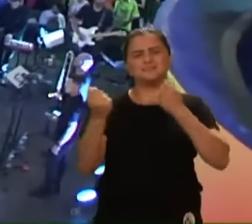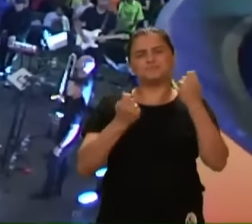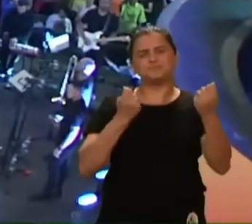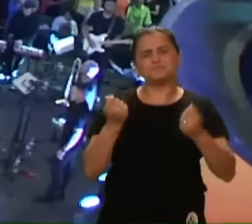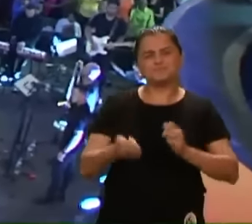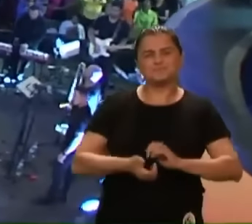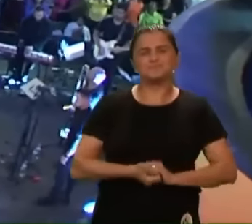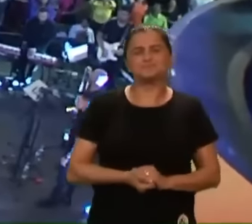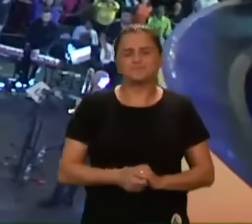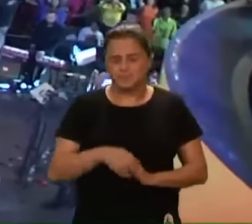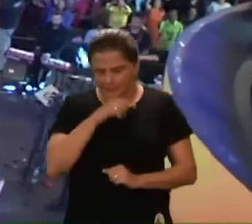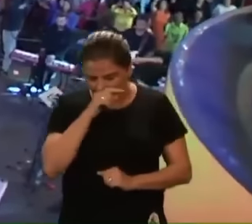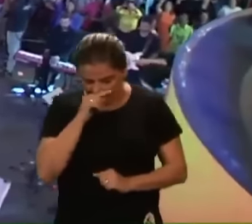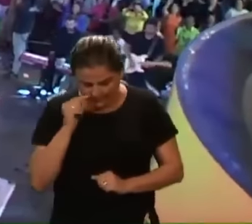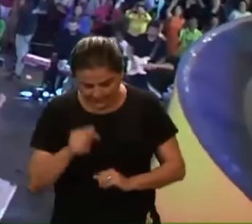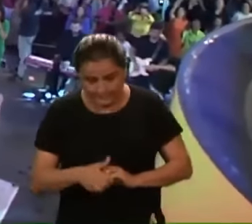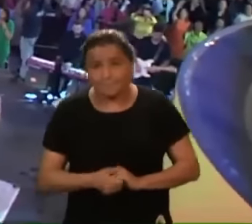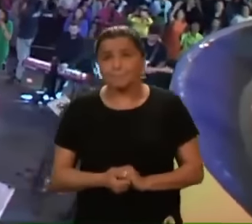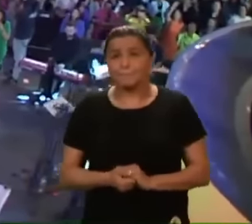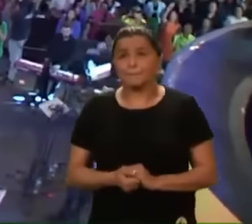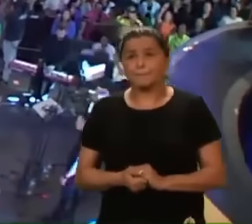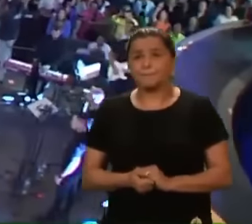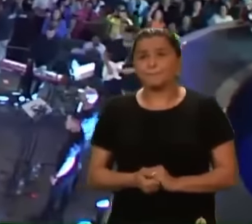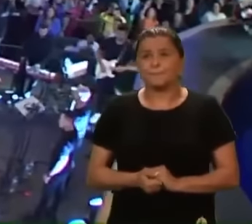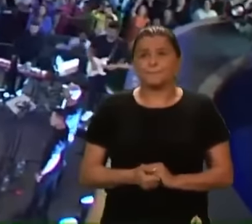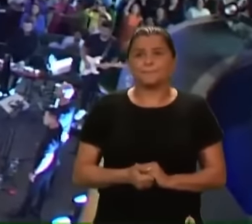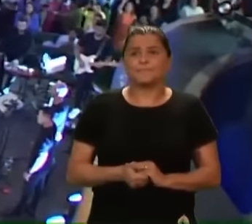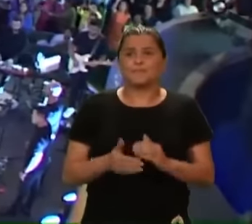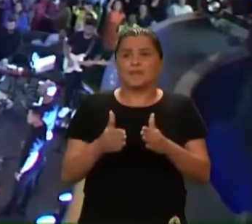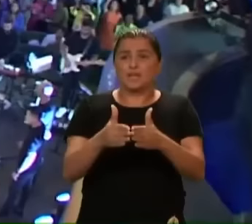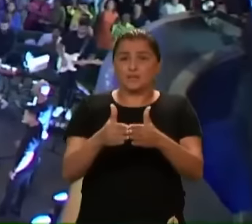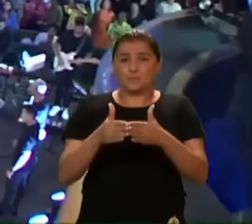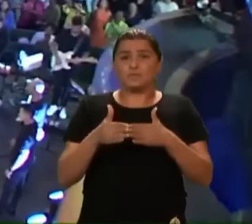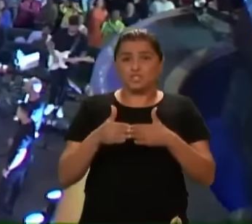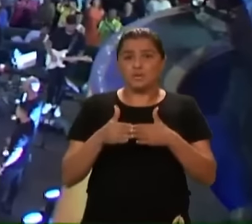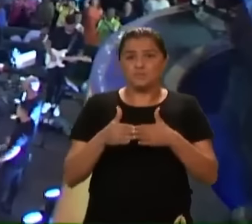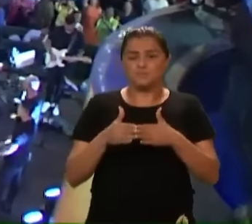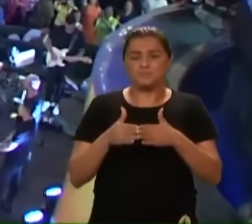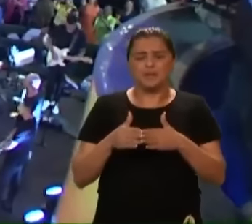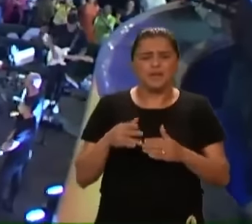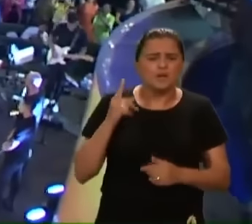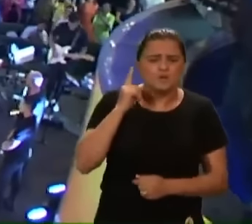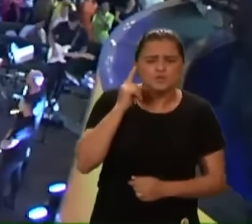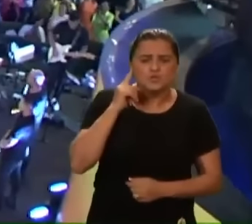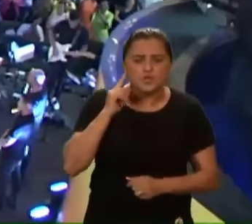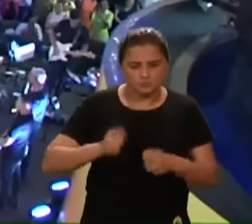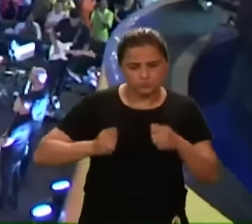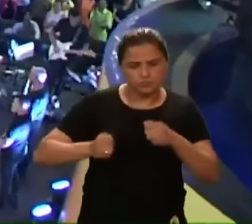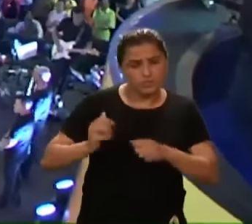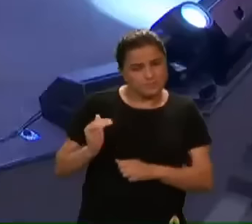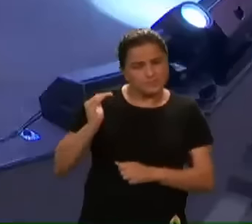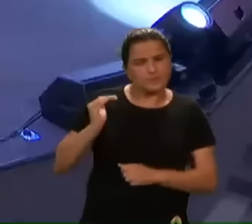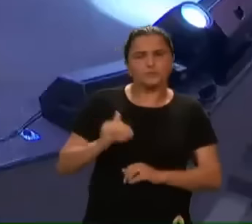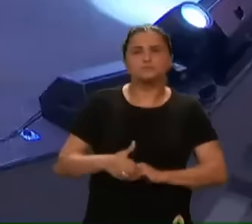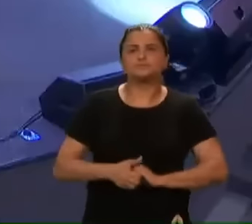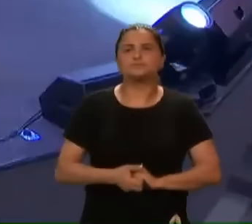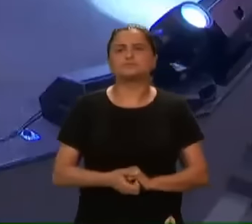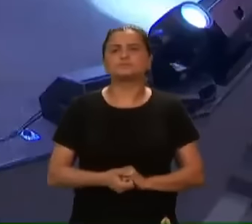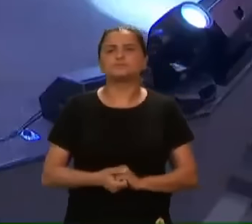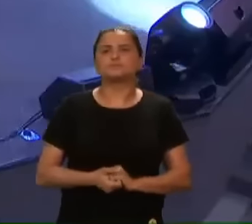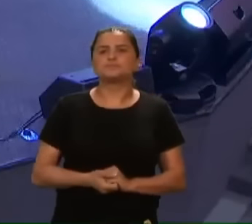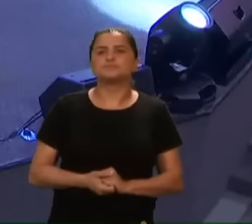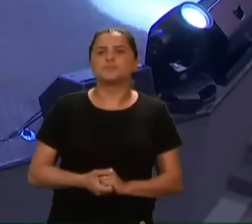Aleluia. Eu vou pedir pro irmão da técnica aumentar a bateria para mim, tá? Por favor. Ô,